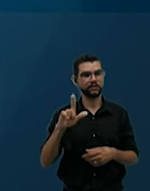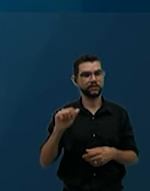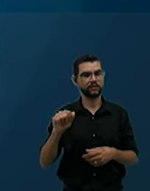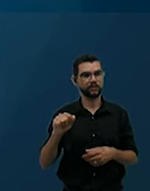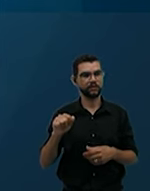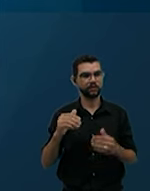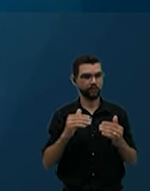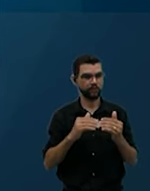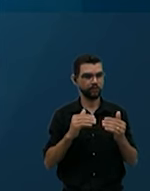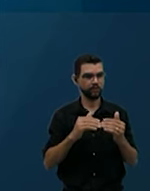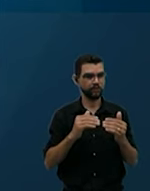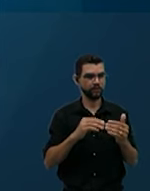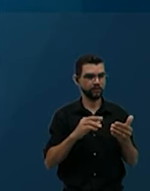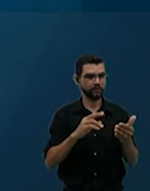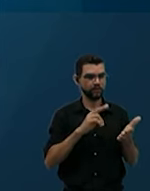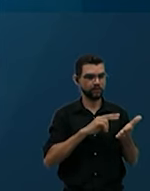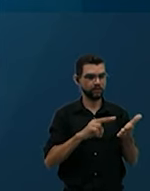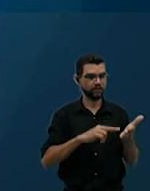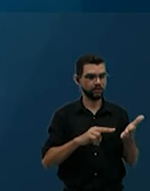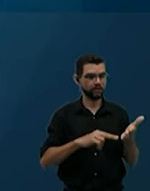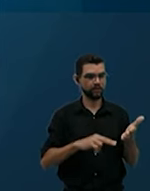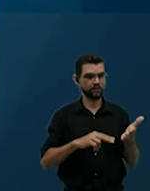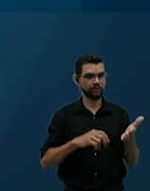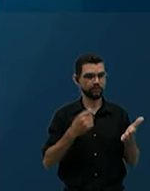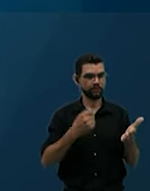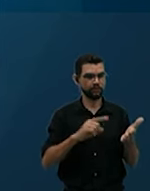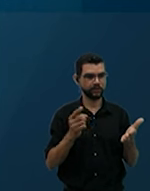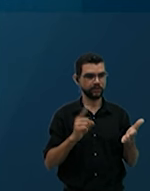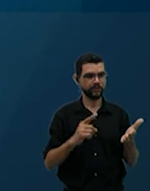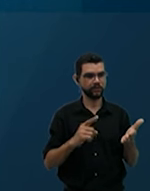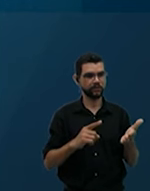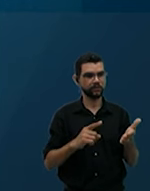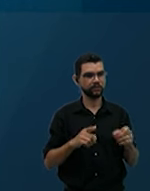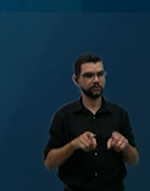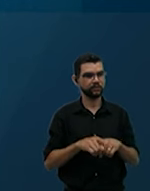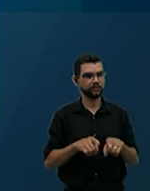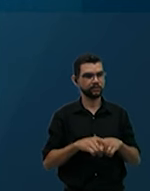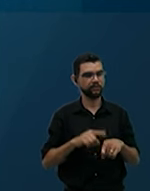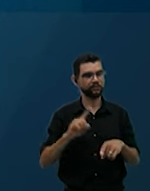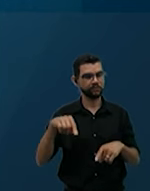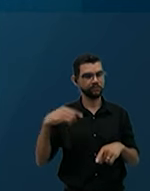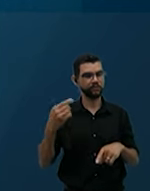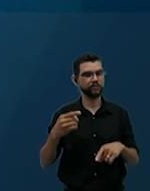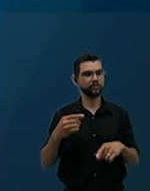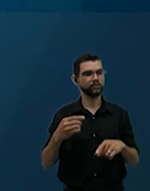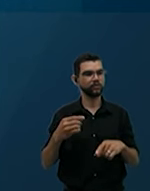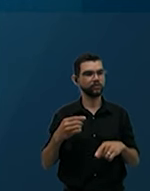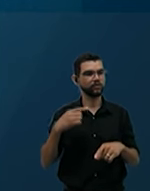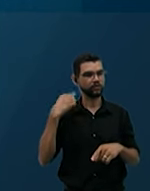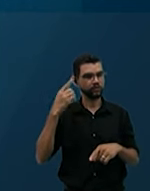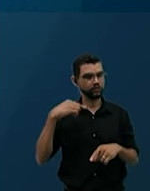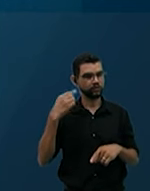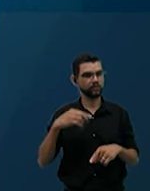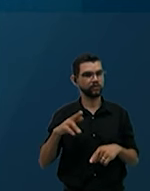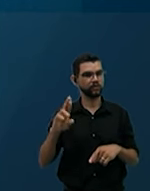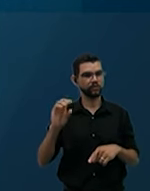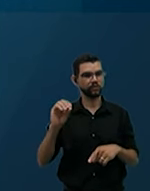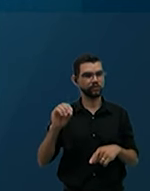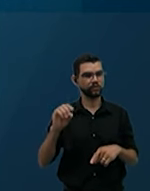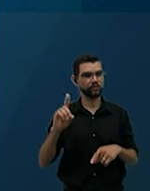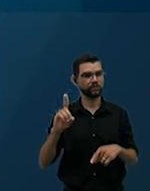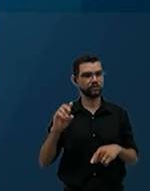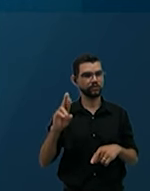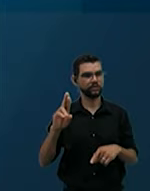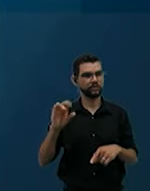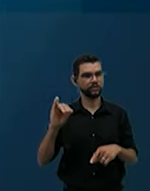palavra. Depois, evidentemente, doutor Rodrigo e doutor Leonardo, se quiserem se manifestar, caso haja alguma dúvida, né, fica